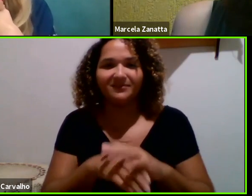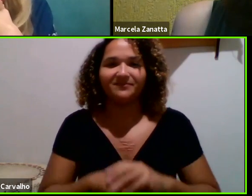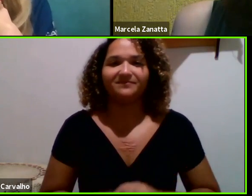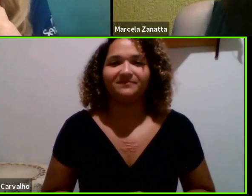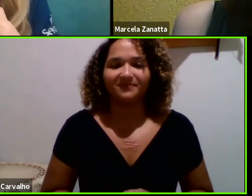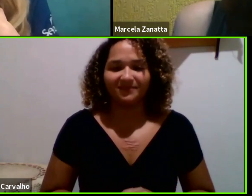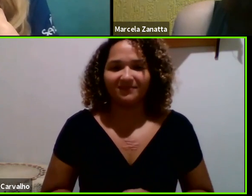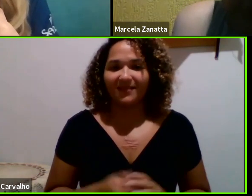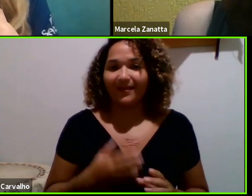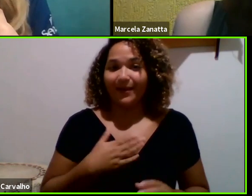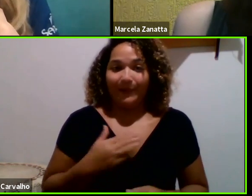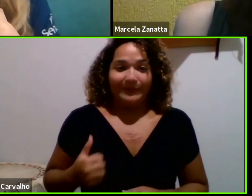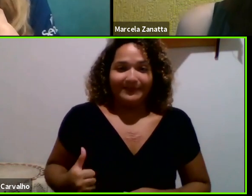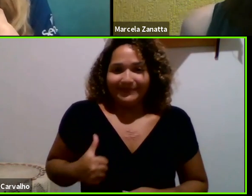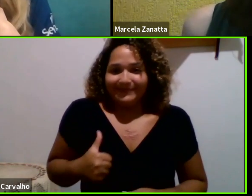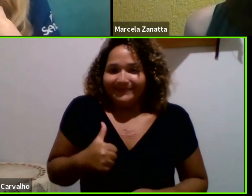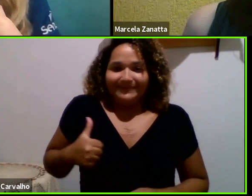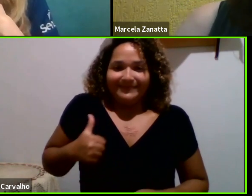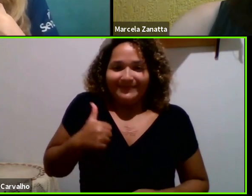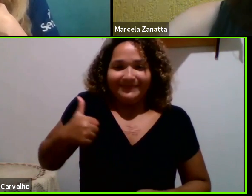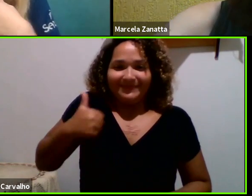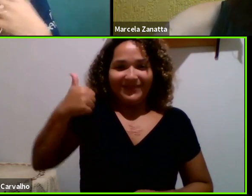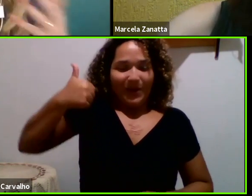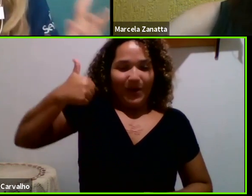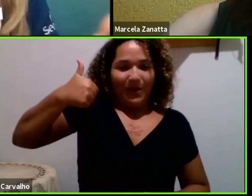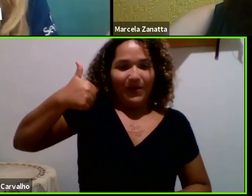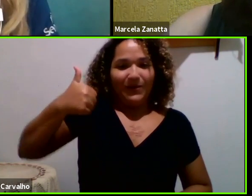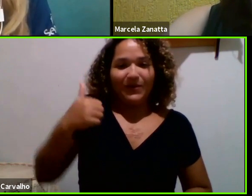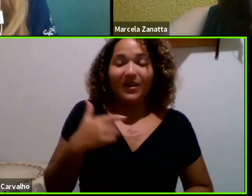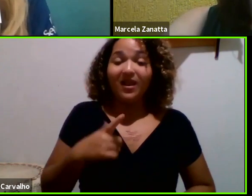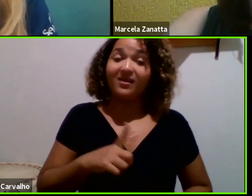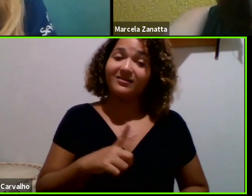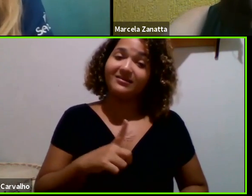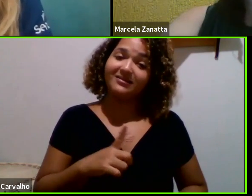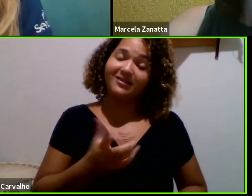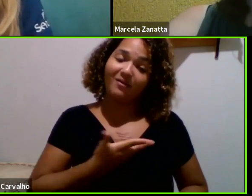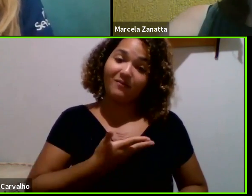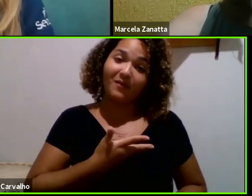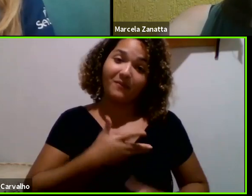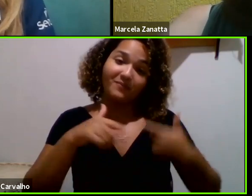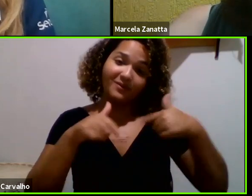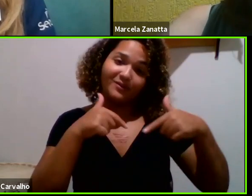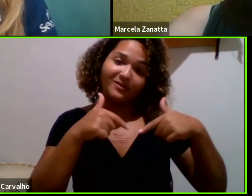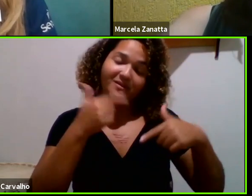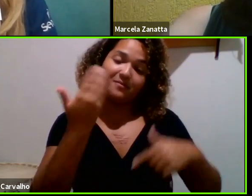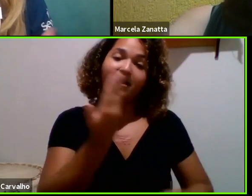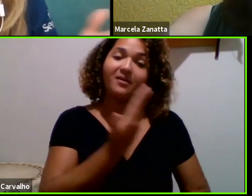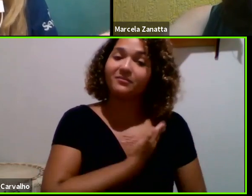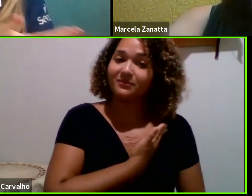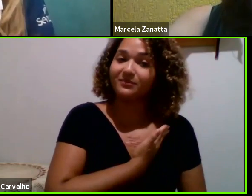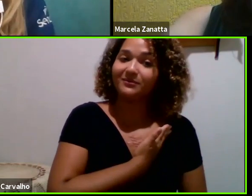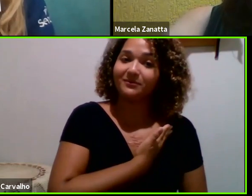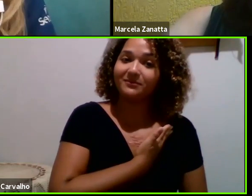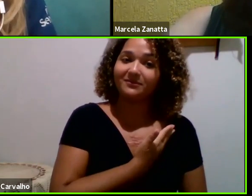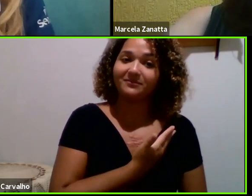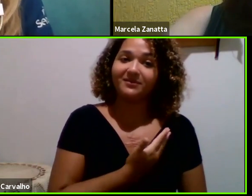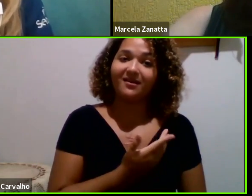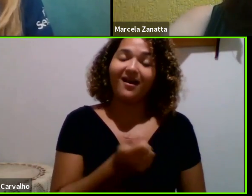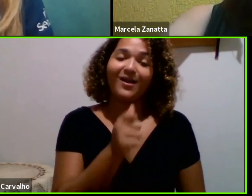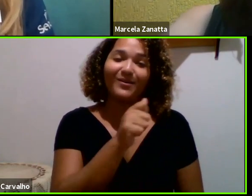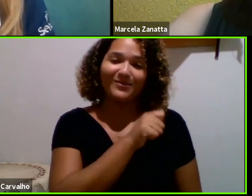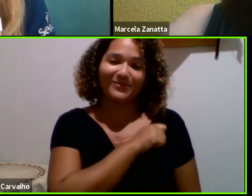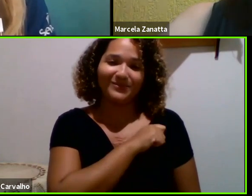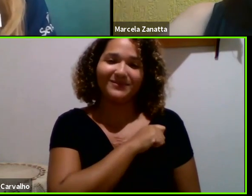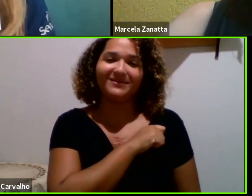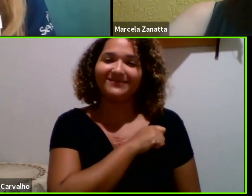sou extremamente orgulhosa de tê-la como colega de trabalho, como amiga, como aluna, que foi